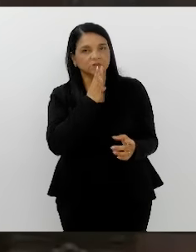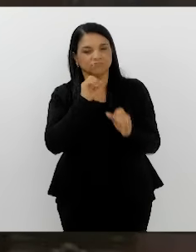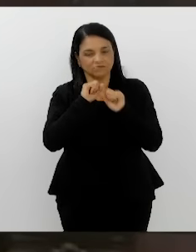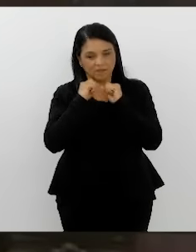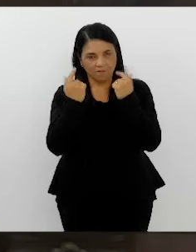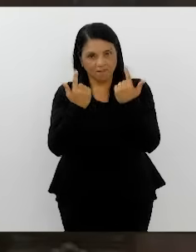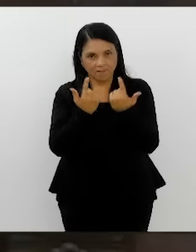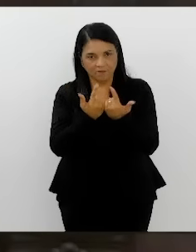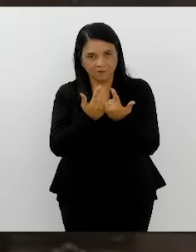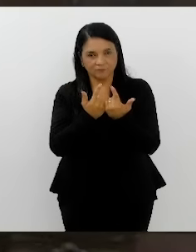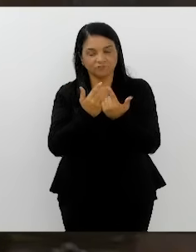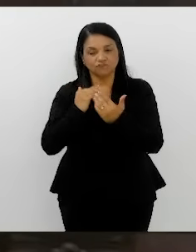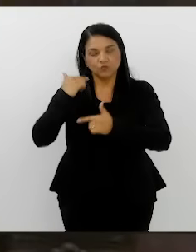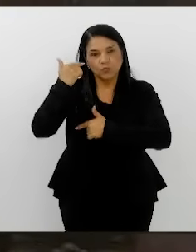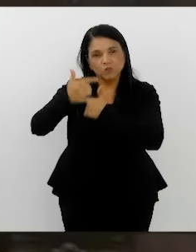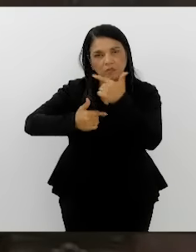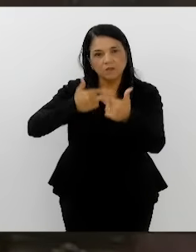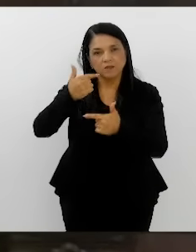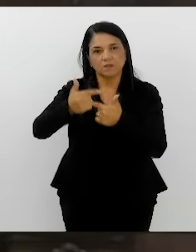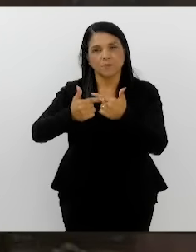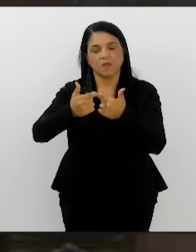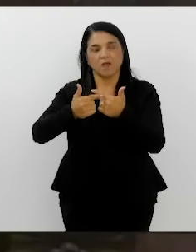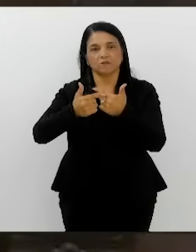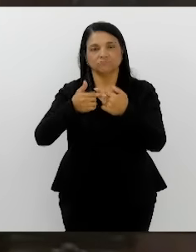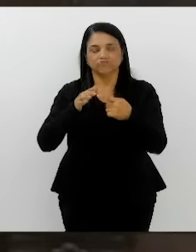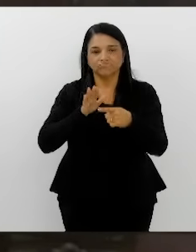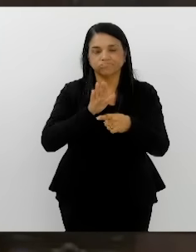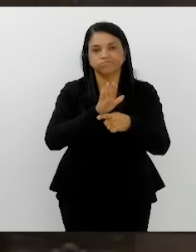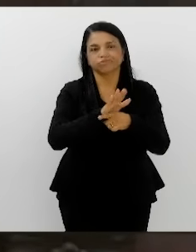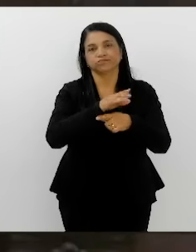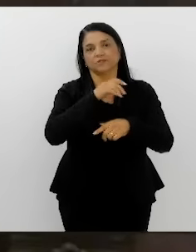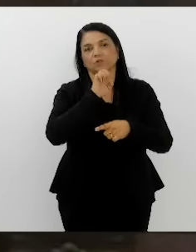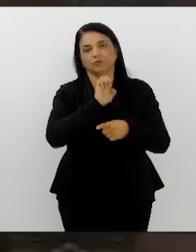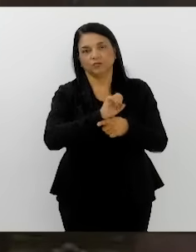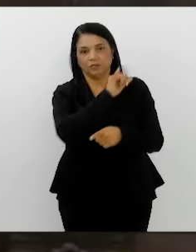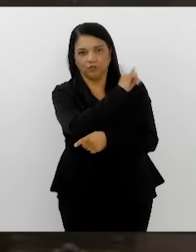prol do nosso Estado. E nós vamos receber agora, então,